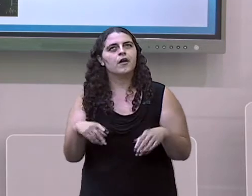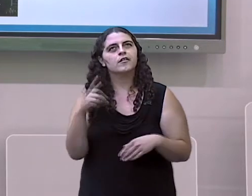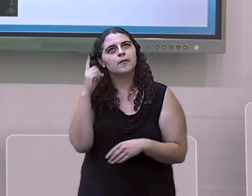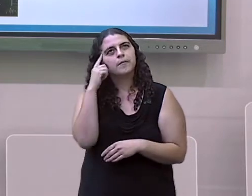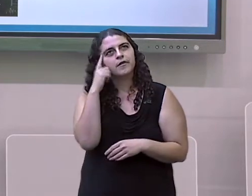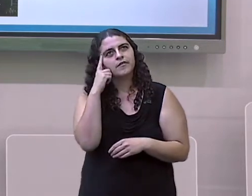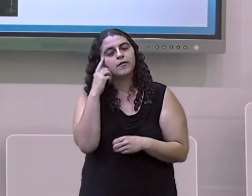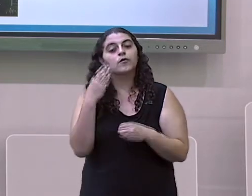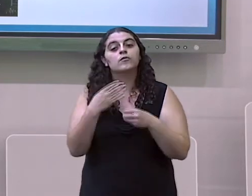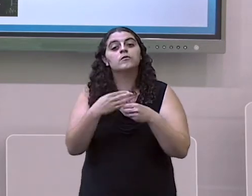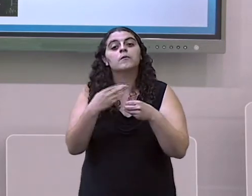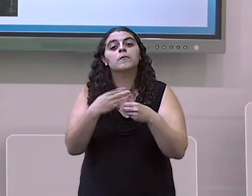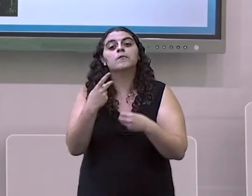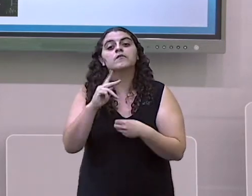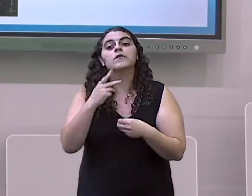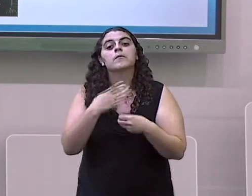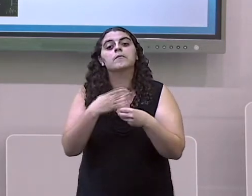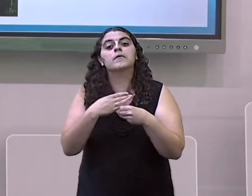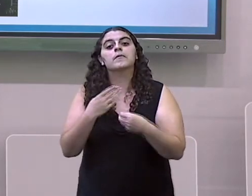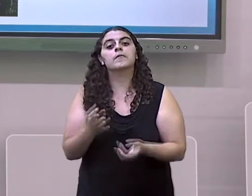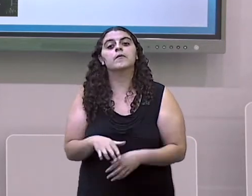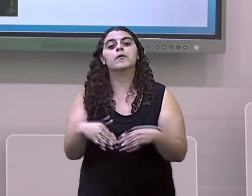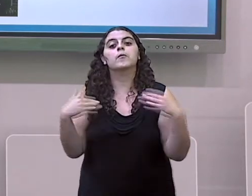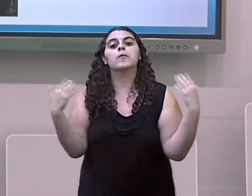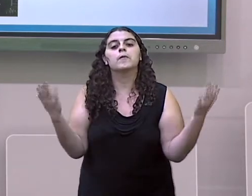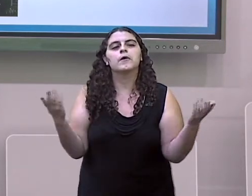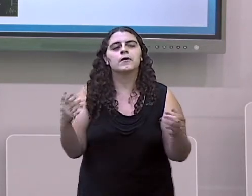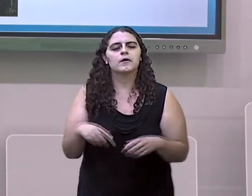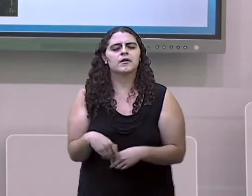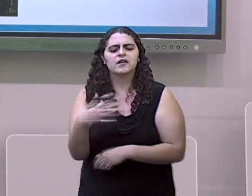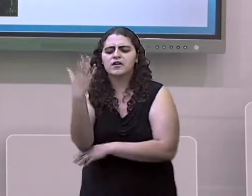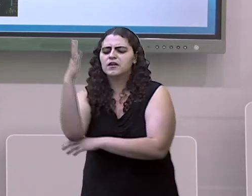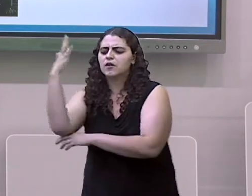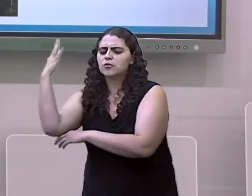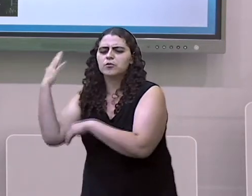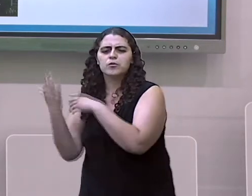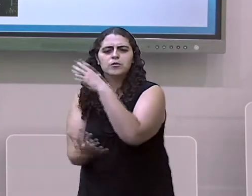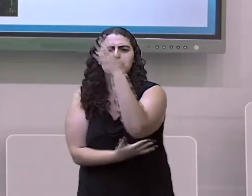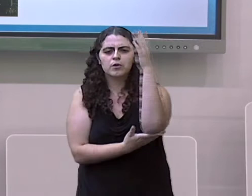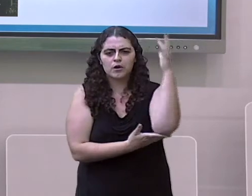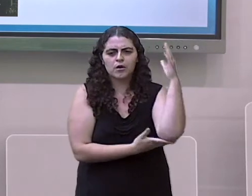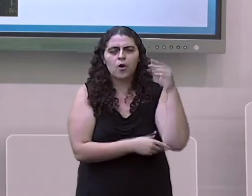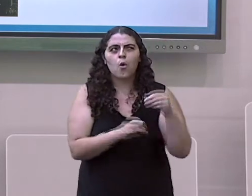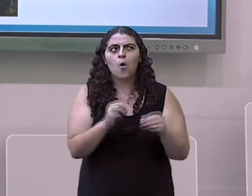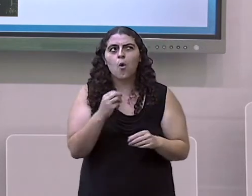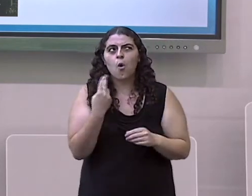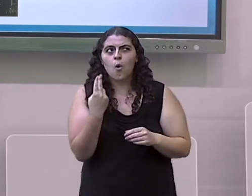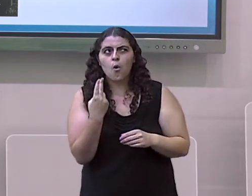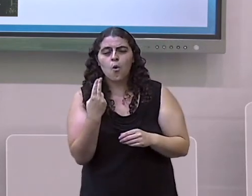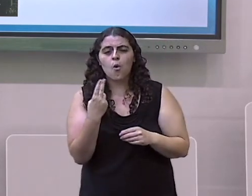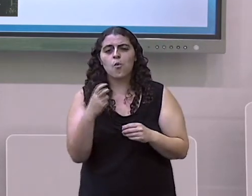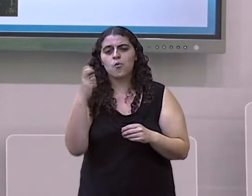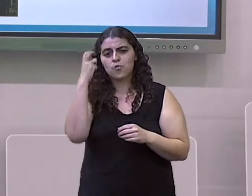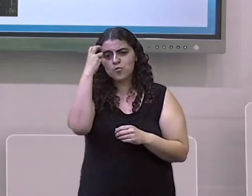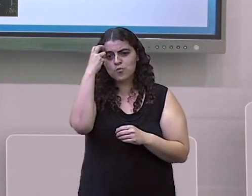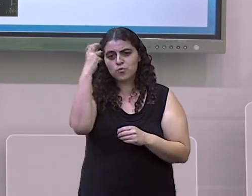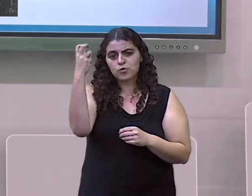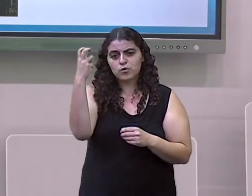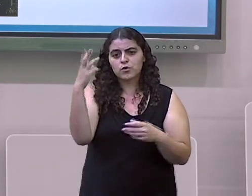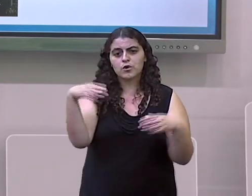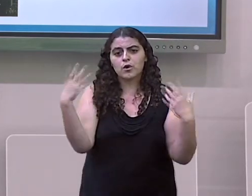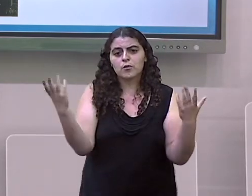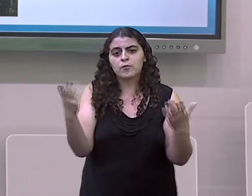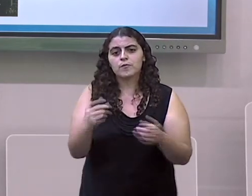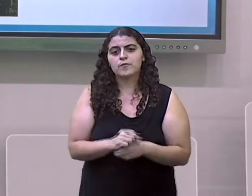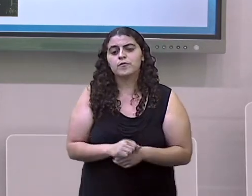uma paisagem cultural modificada, né? Várias casas, rua asfaltada, né? Iluminação